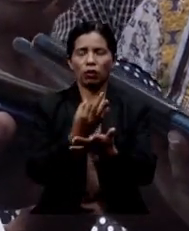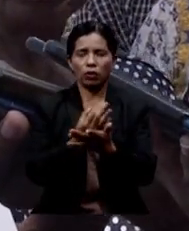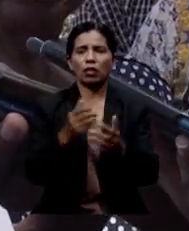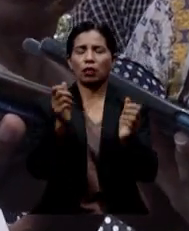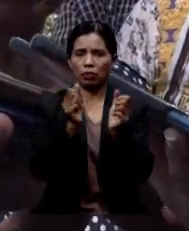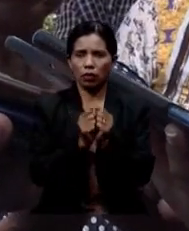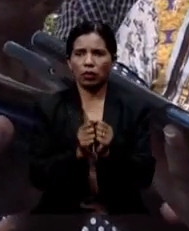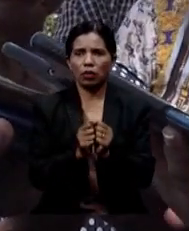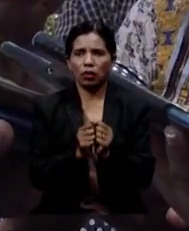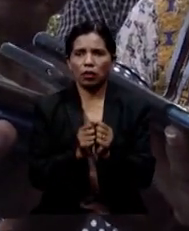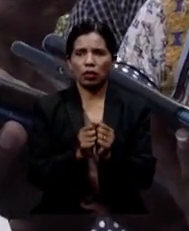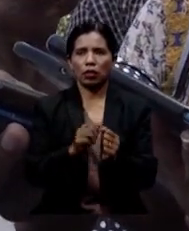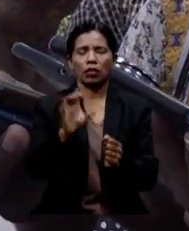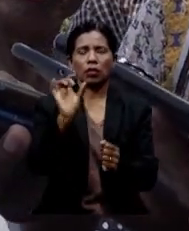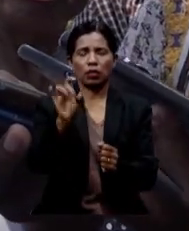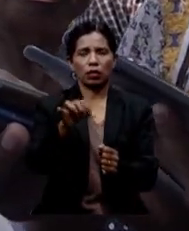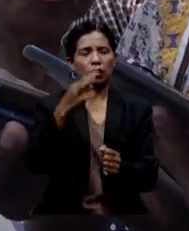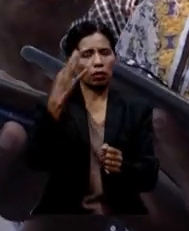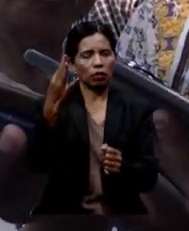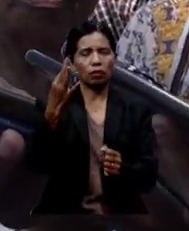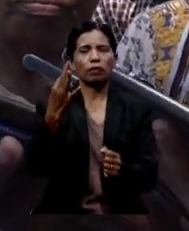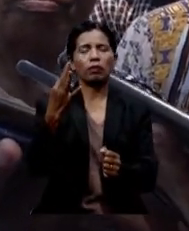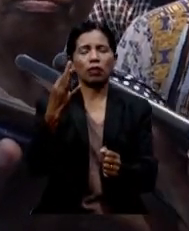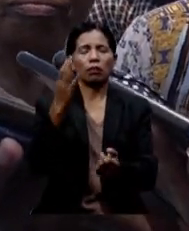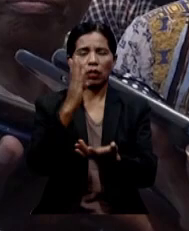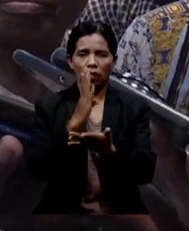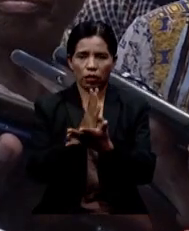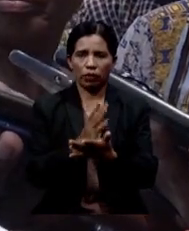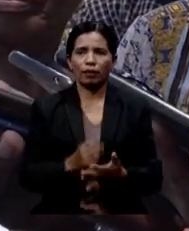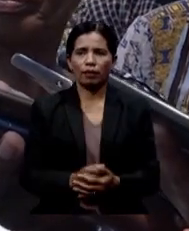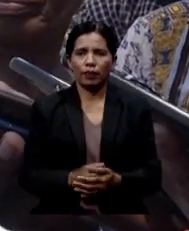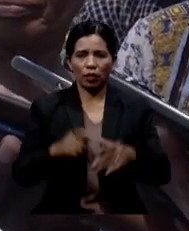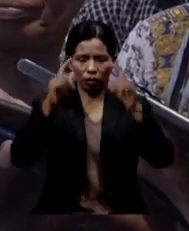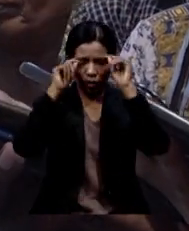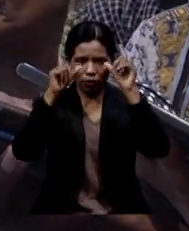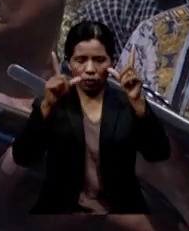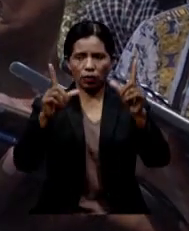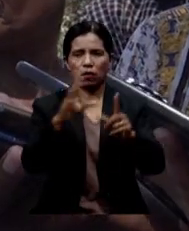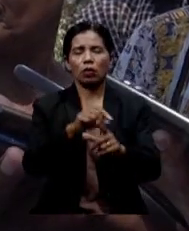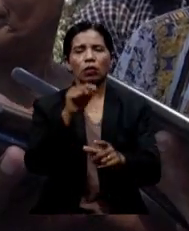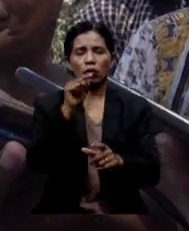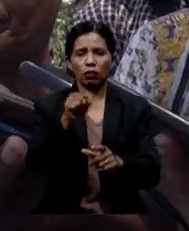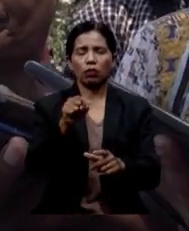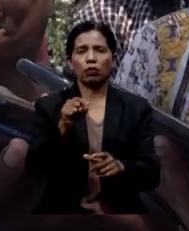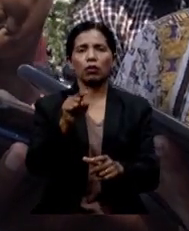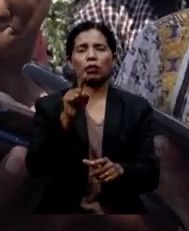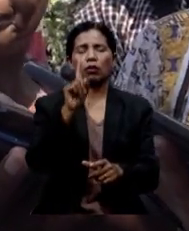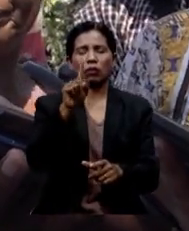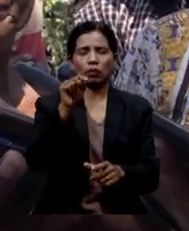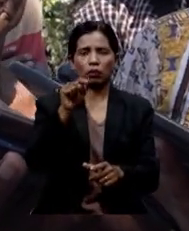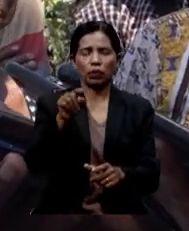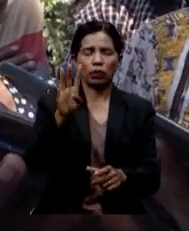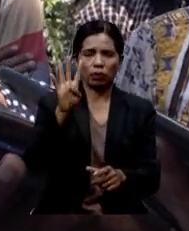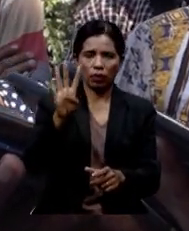quase 19 bilhões de dólares. Timor-Leste, 1,4 milhões de